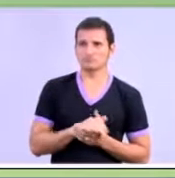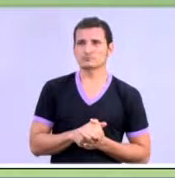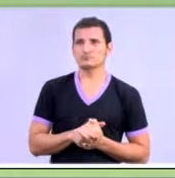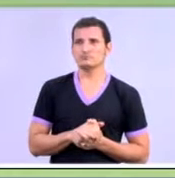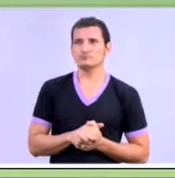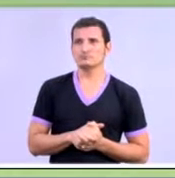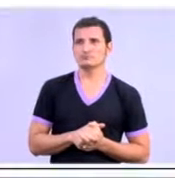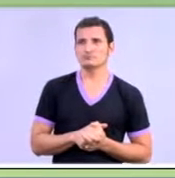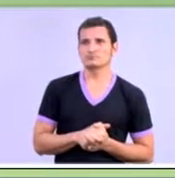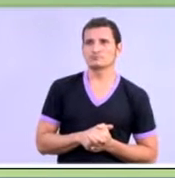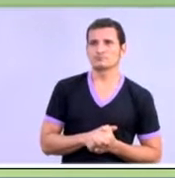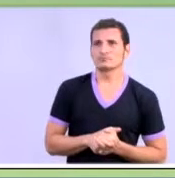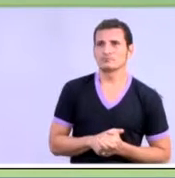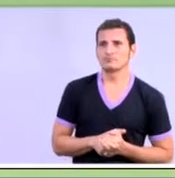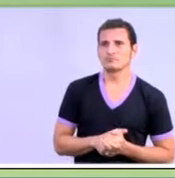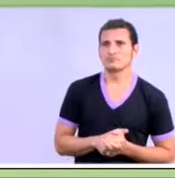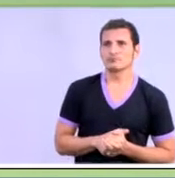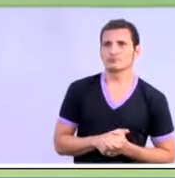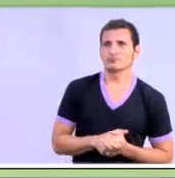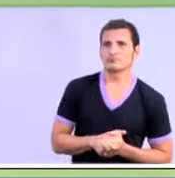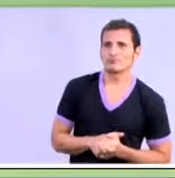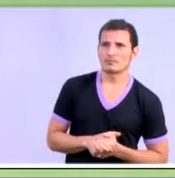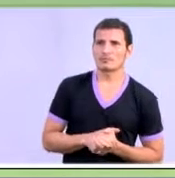gente, olha aqui o que a gente faria.